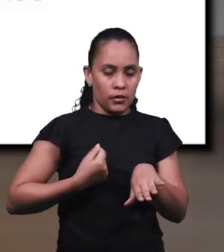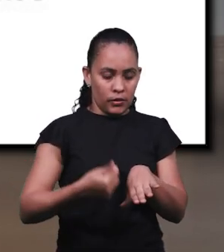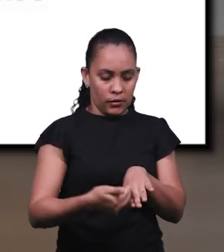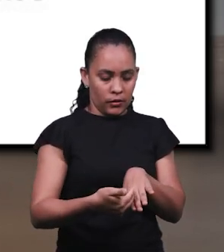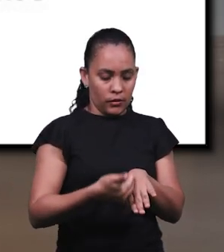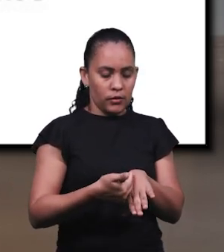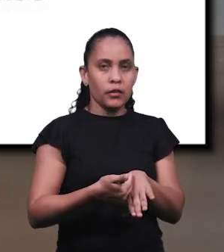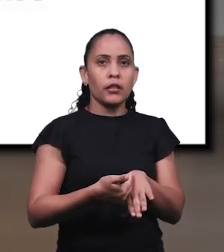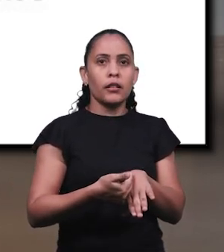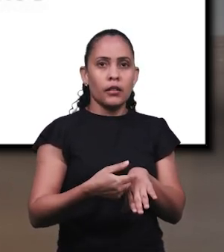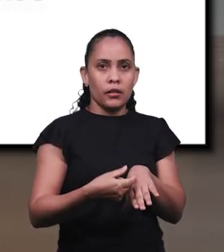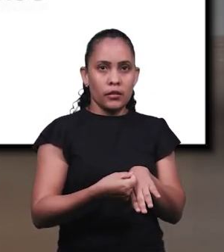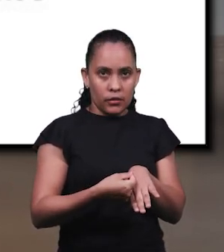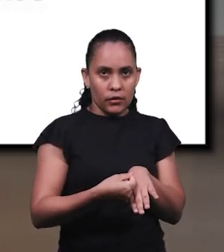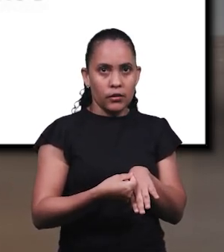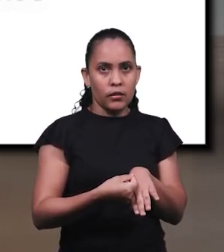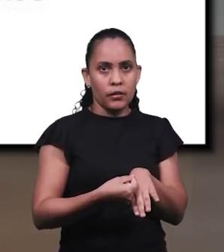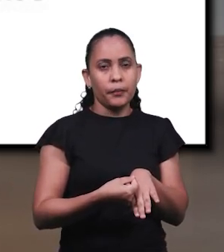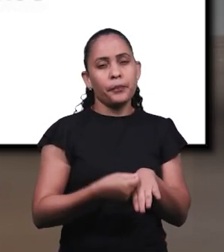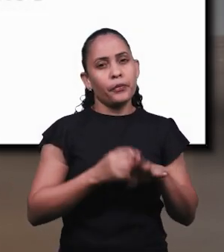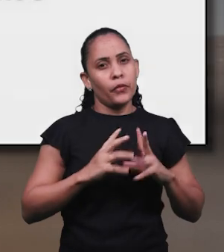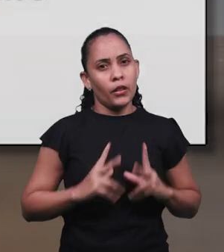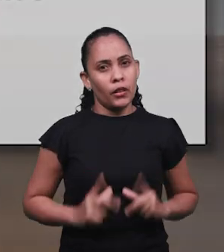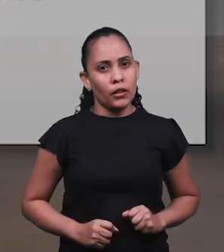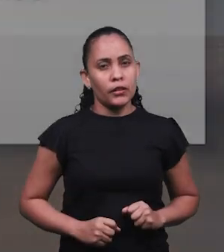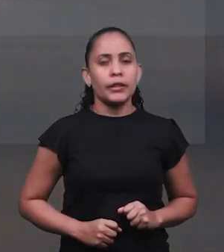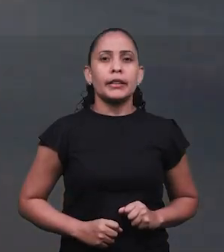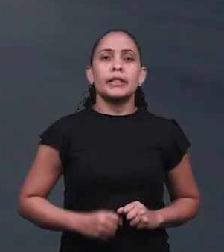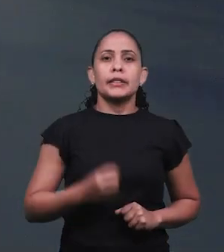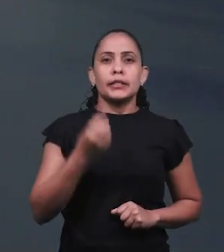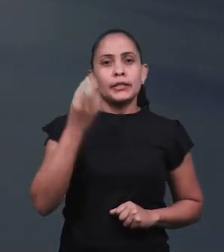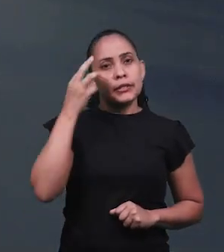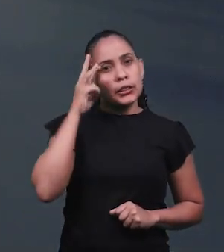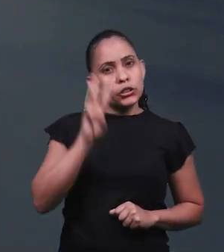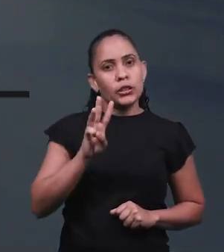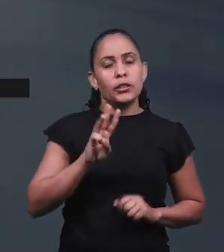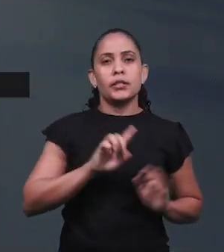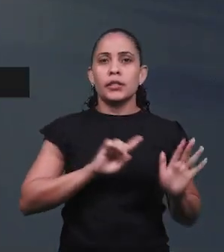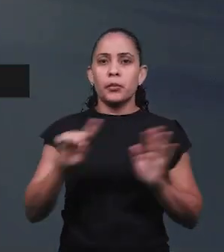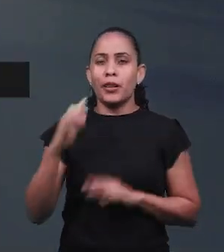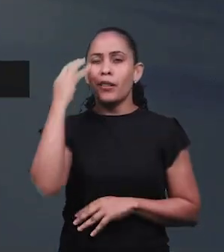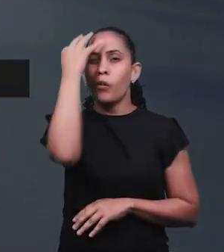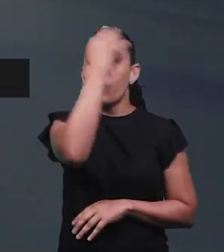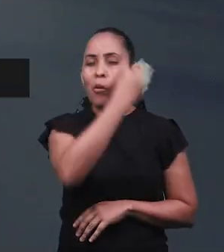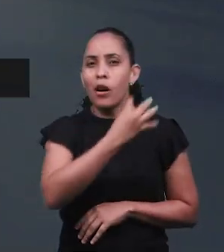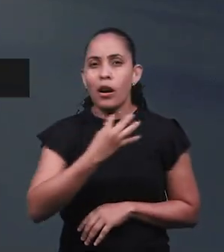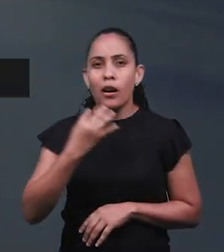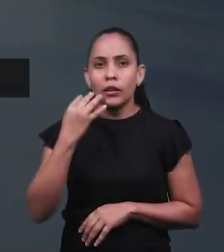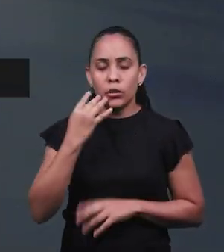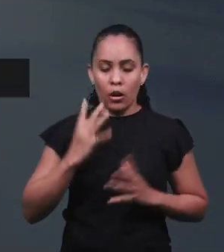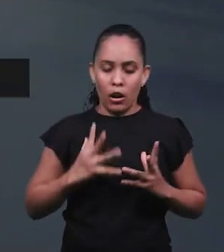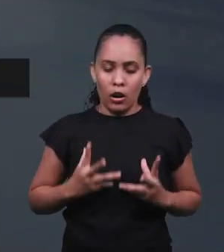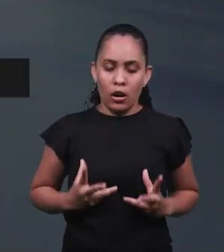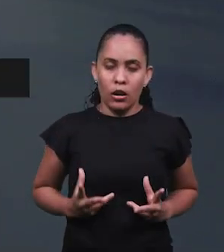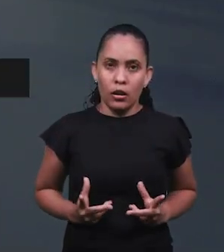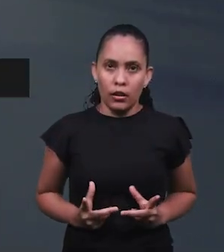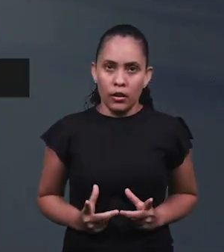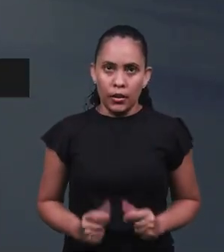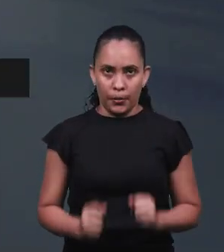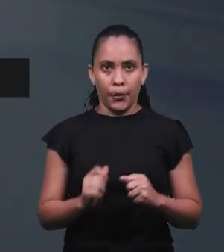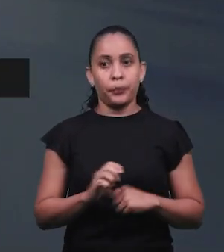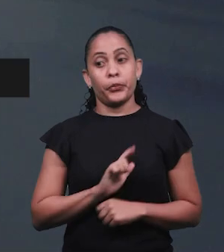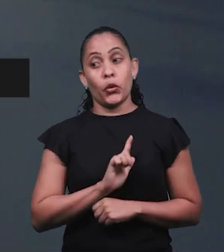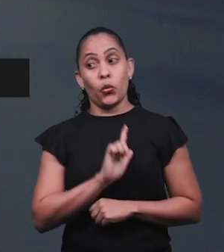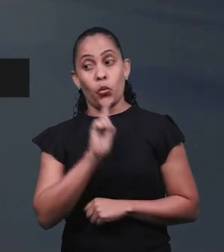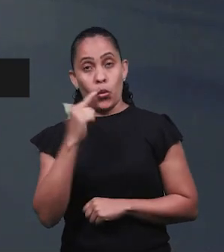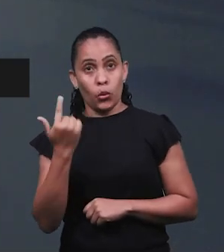que a gente usa então para dar. Então, 3 vezes por semana, durante 4 horas, e limpa esse sangue. O